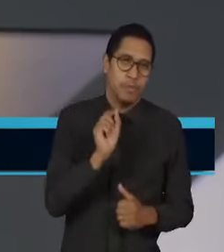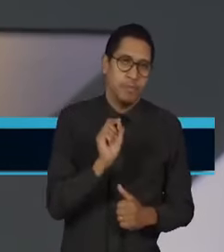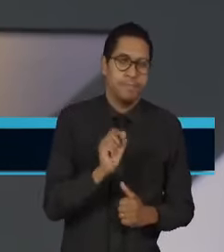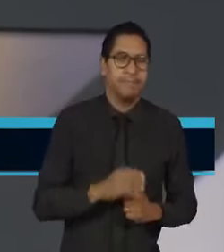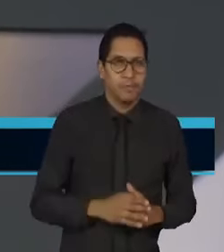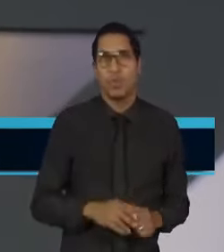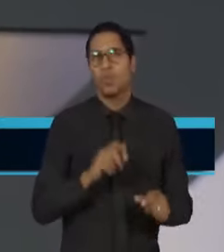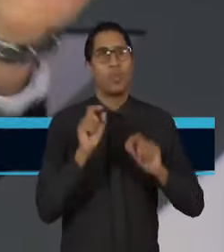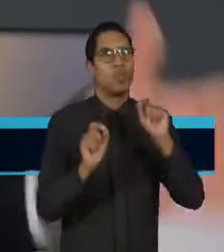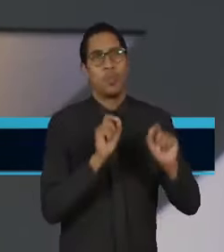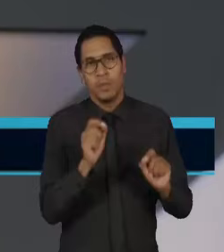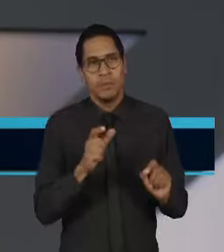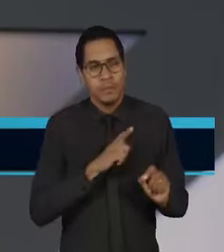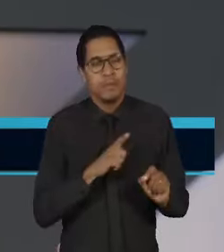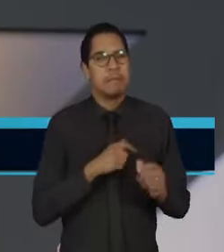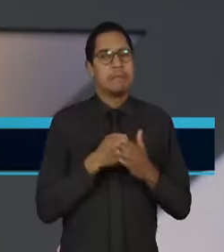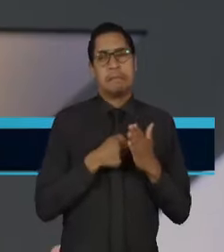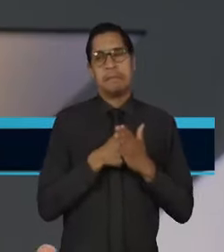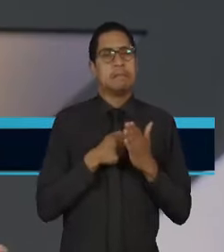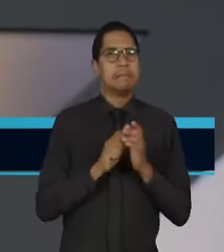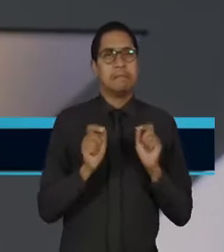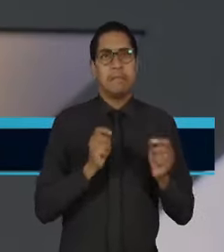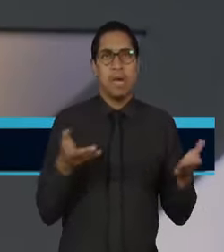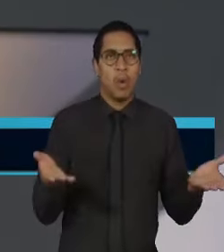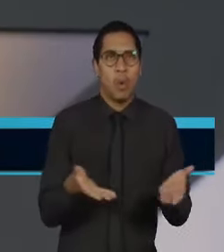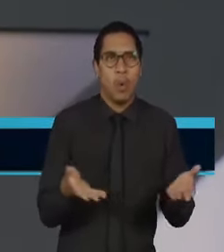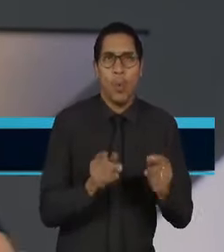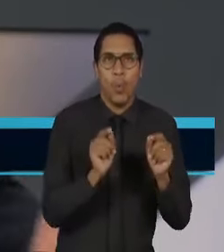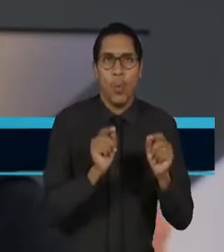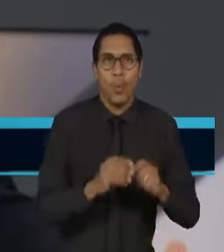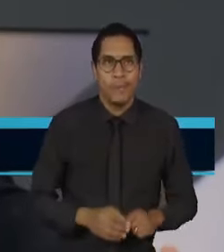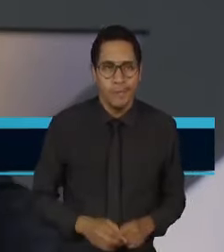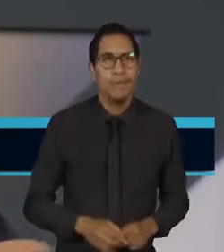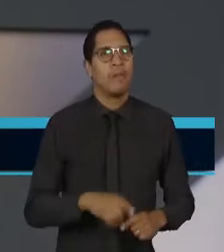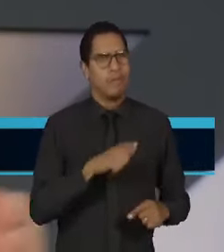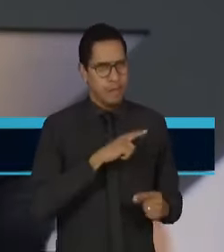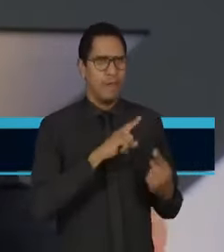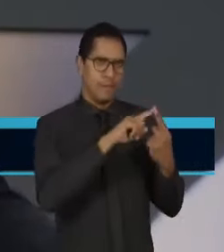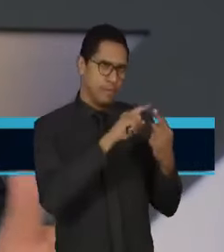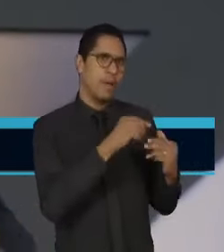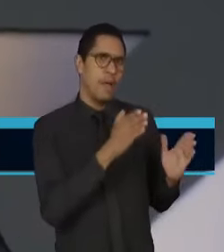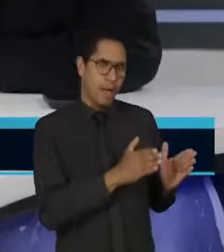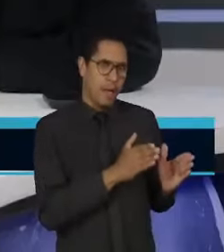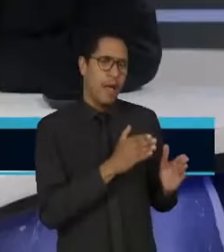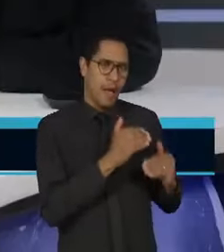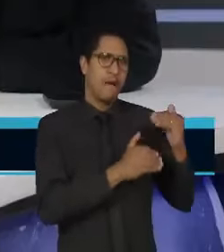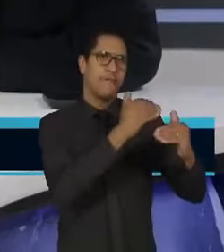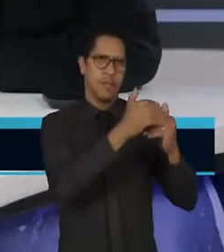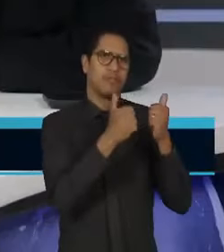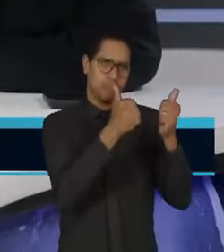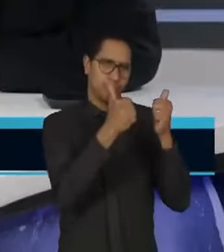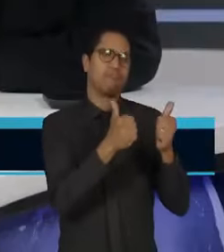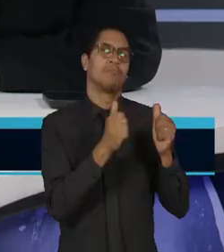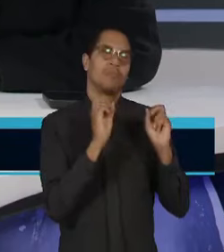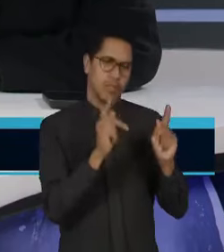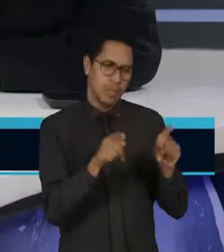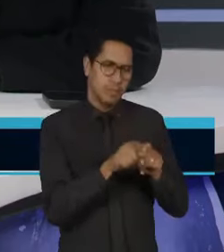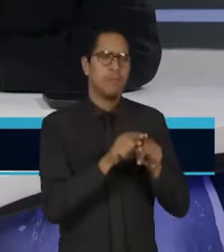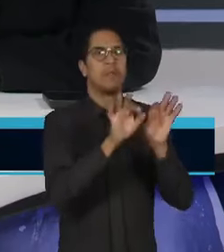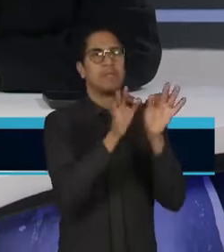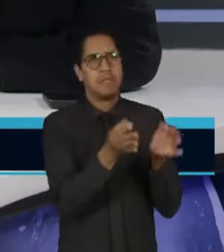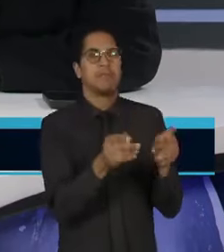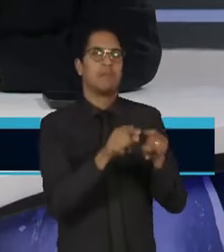está acontecendo? Qual é a batalha que se está fazendo agora? Isso que foi um avanço, porque vai simplificar, vai tornar mais eficiente, vai tornar